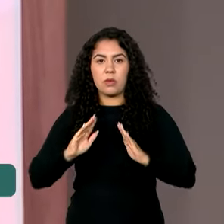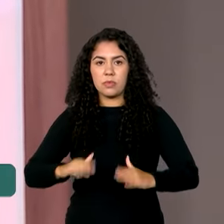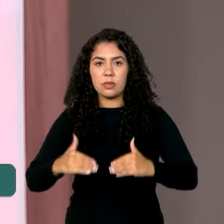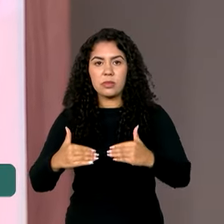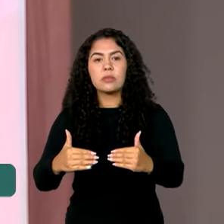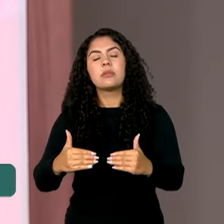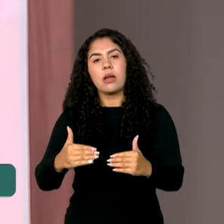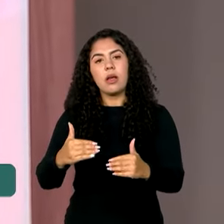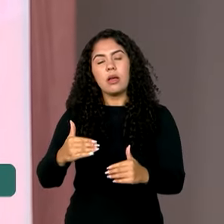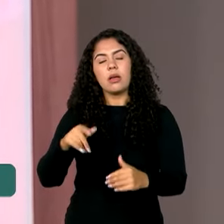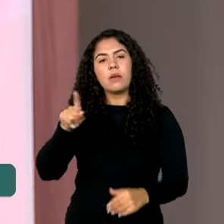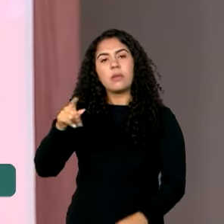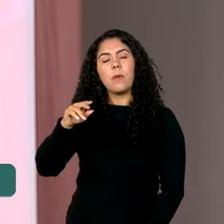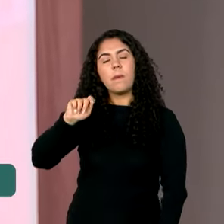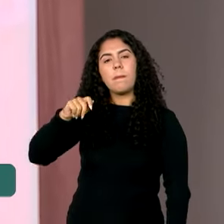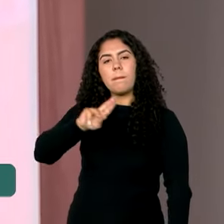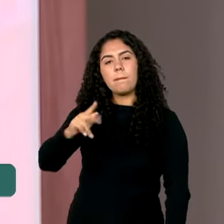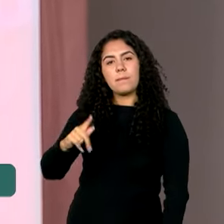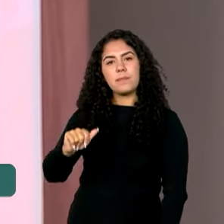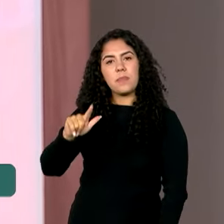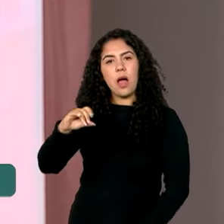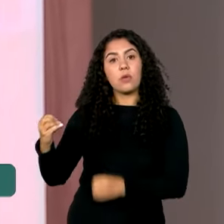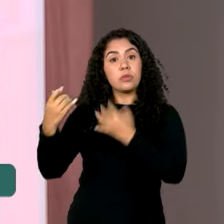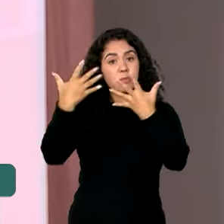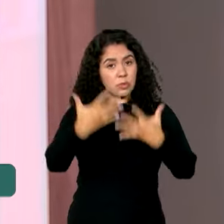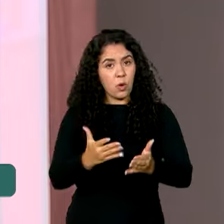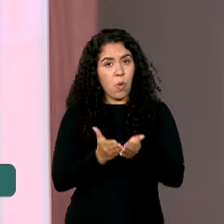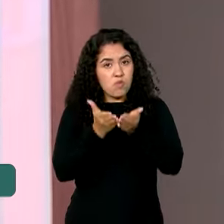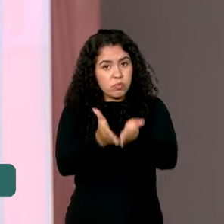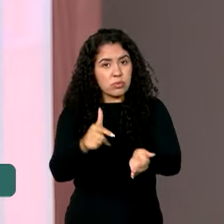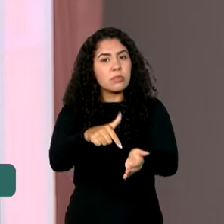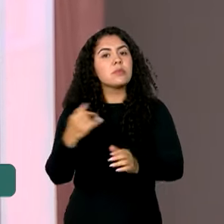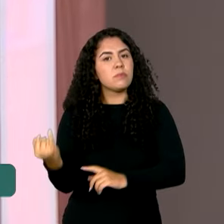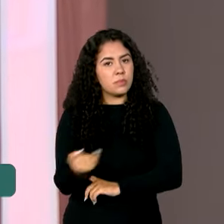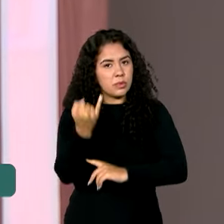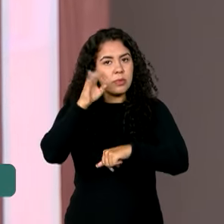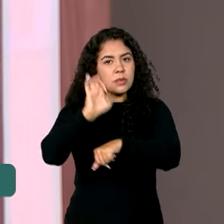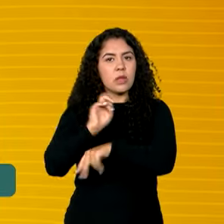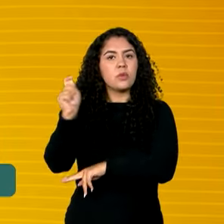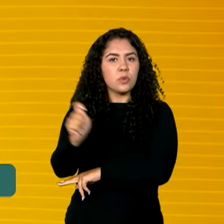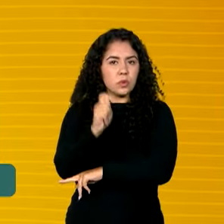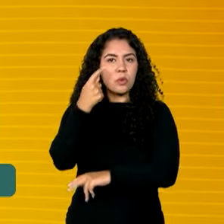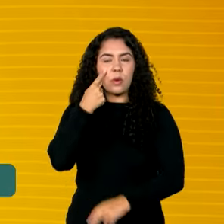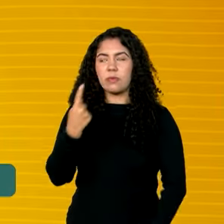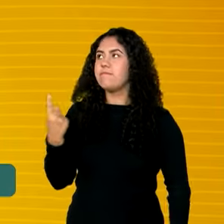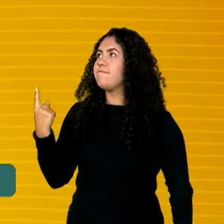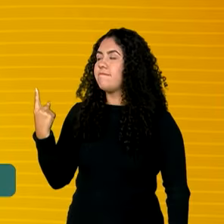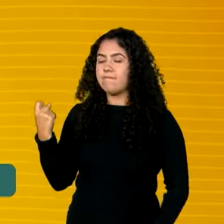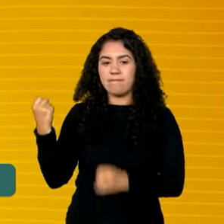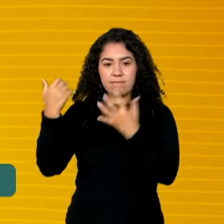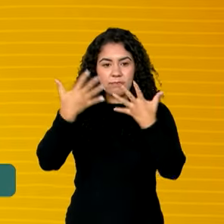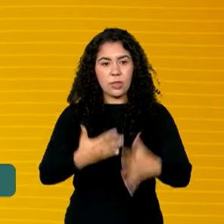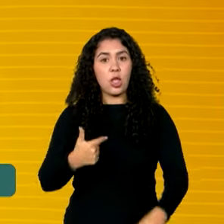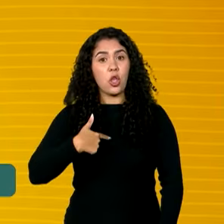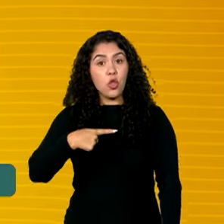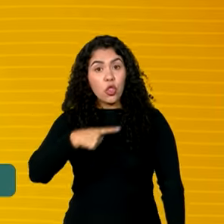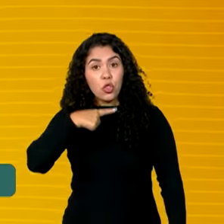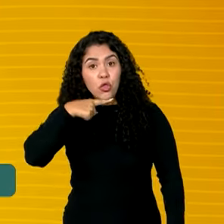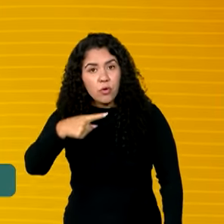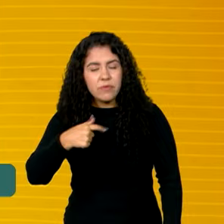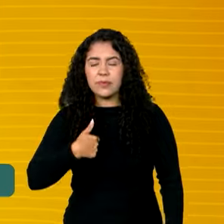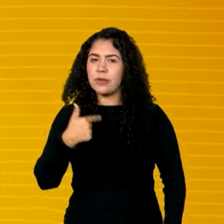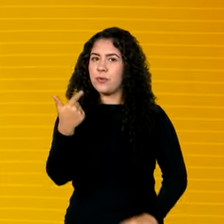Presidência, falaram sobre a importância do porto para o estado do Rio Grande do Sul. Eu não tenho dúvida que esse